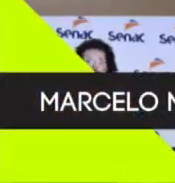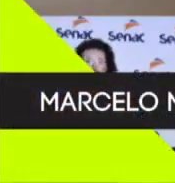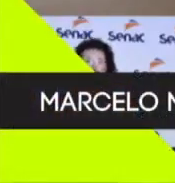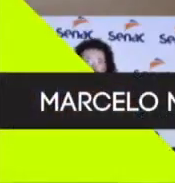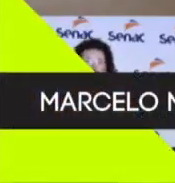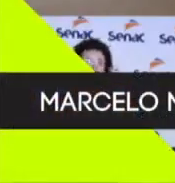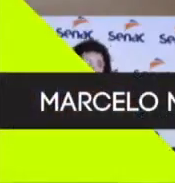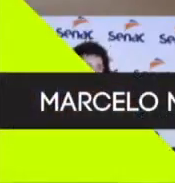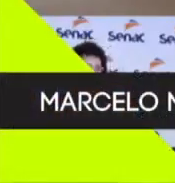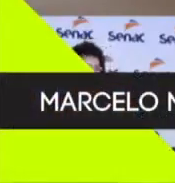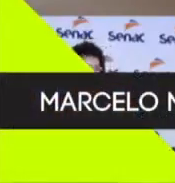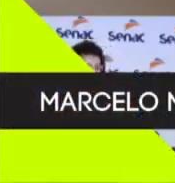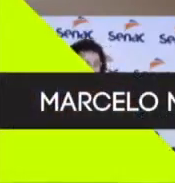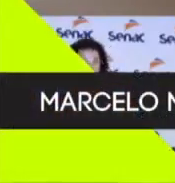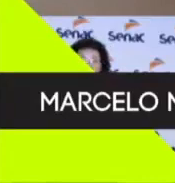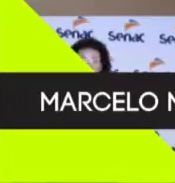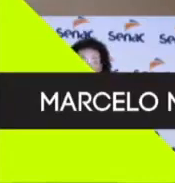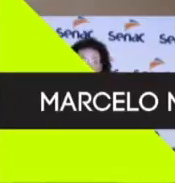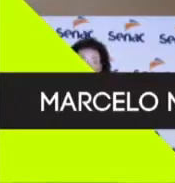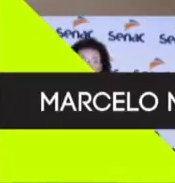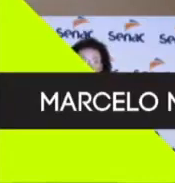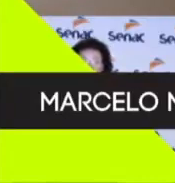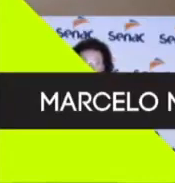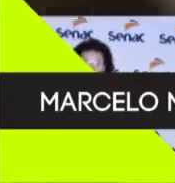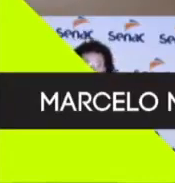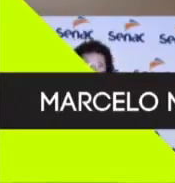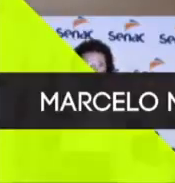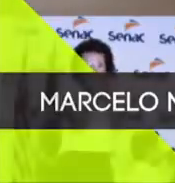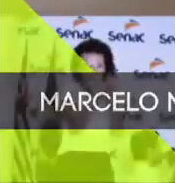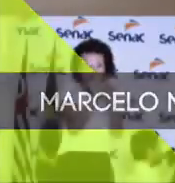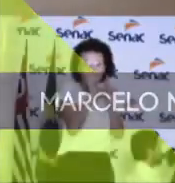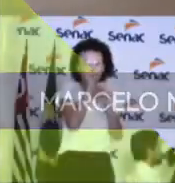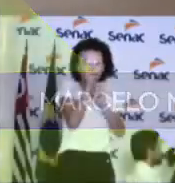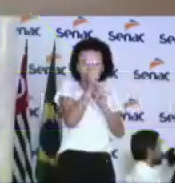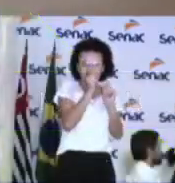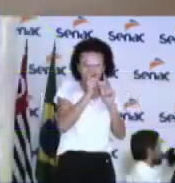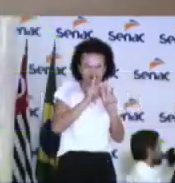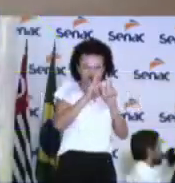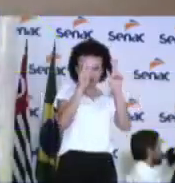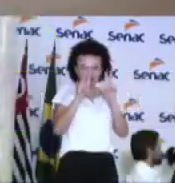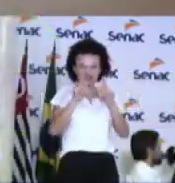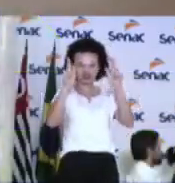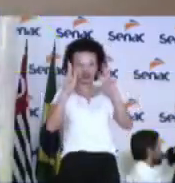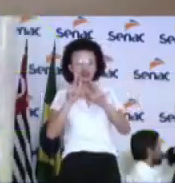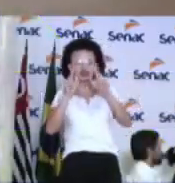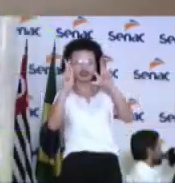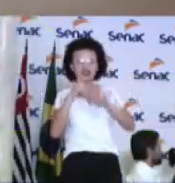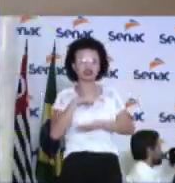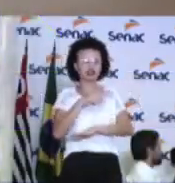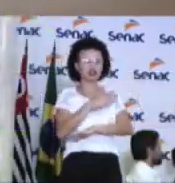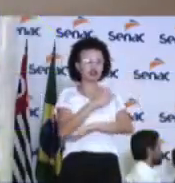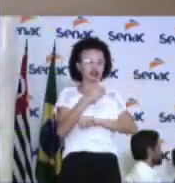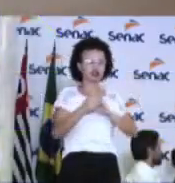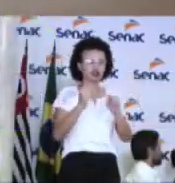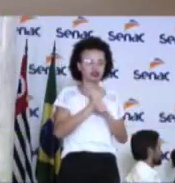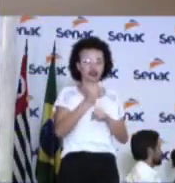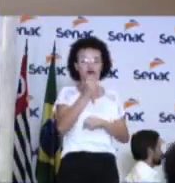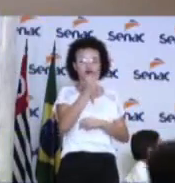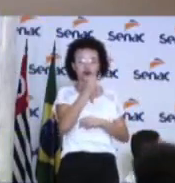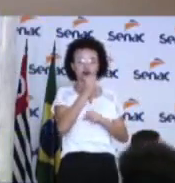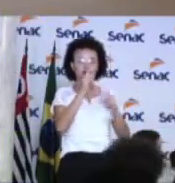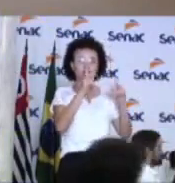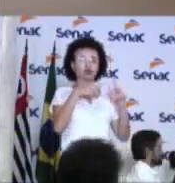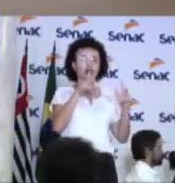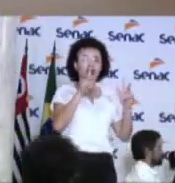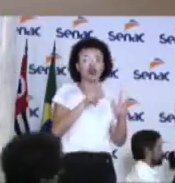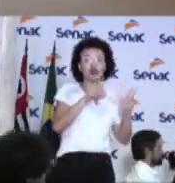da série que acontece no, na internet em formatos longos, né? Então a gente tem episódios de 10 minutos, episódios